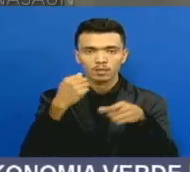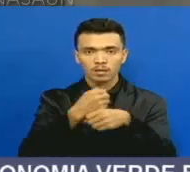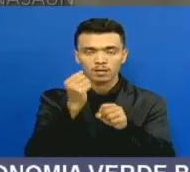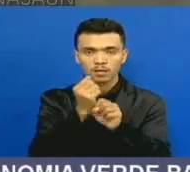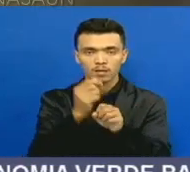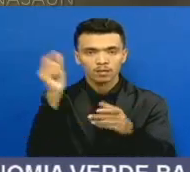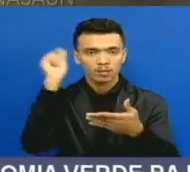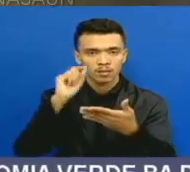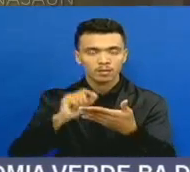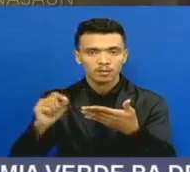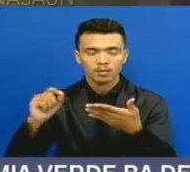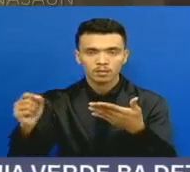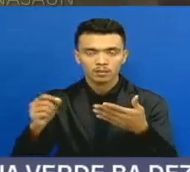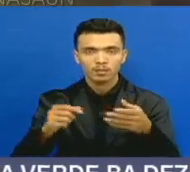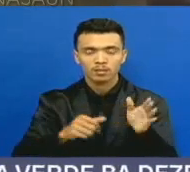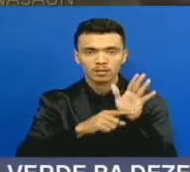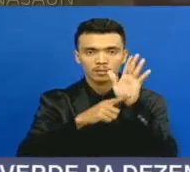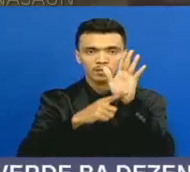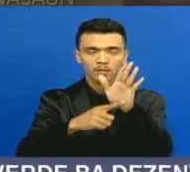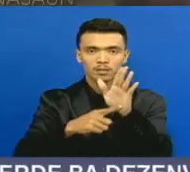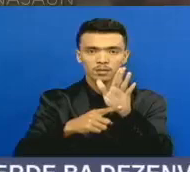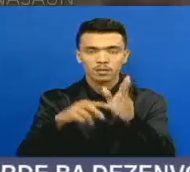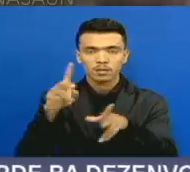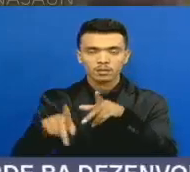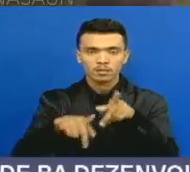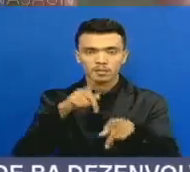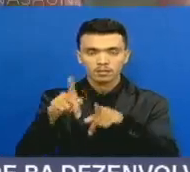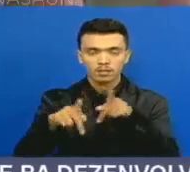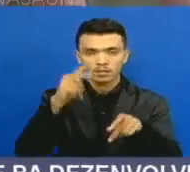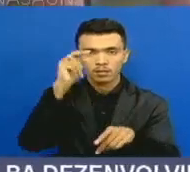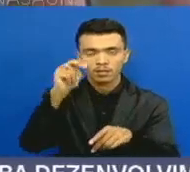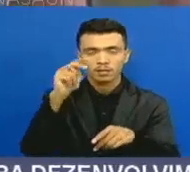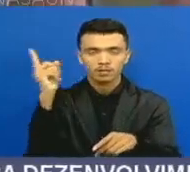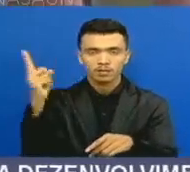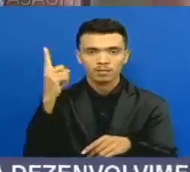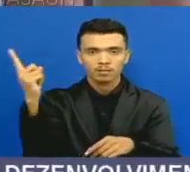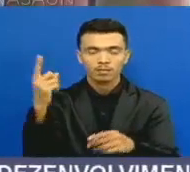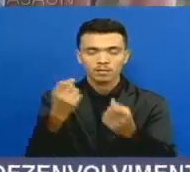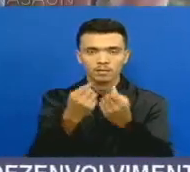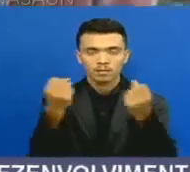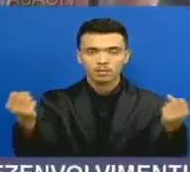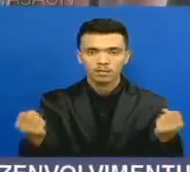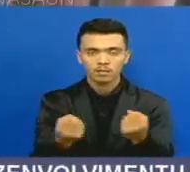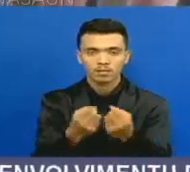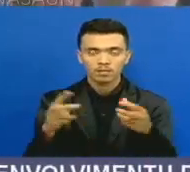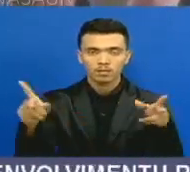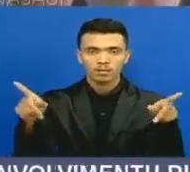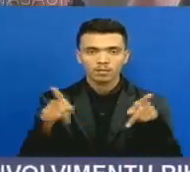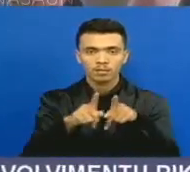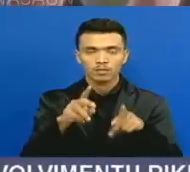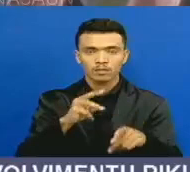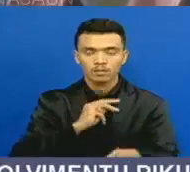alta oficialida, pode representa exigência comunidade Nian, a tu mantém. E é suco ele é o posto